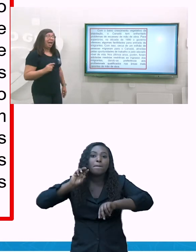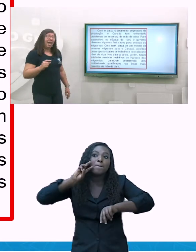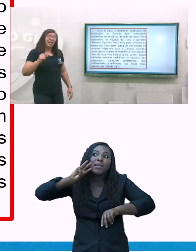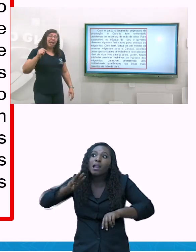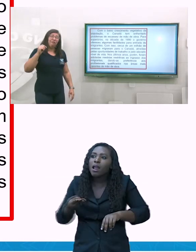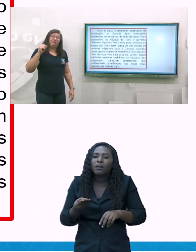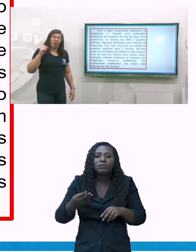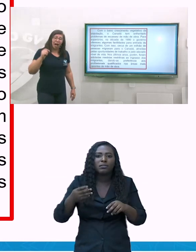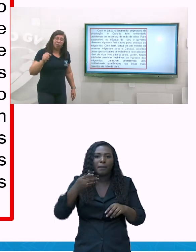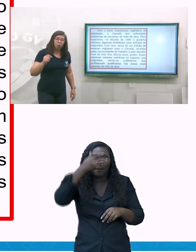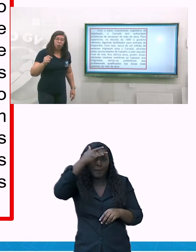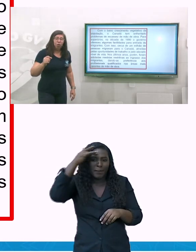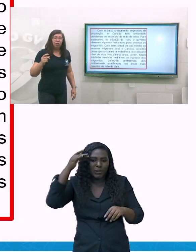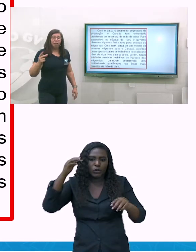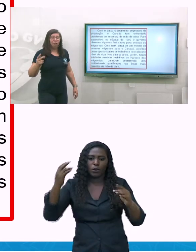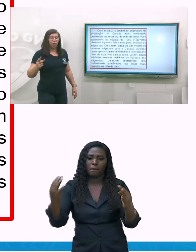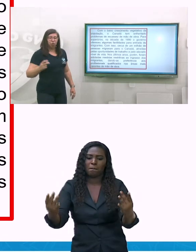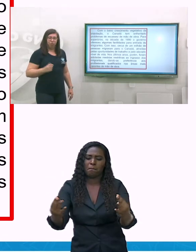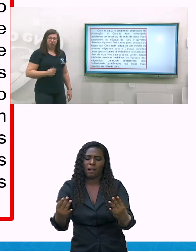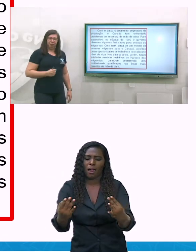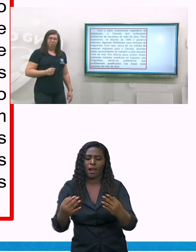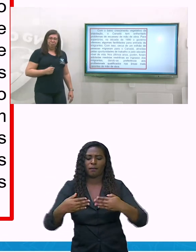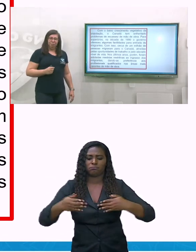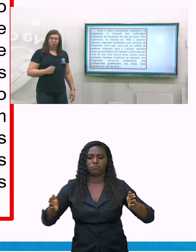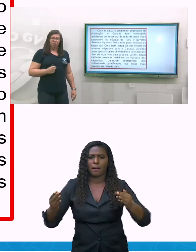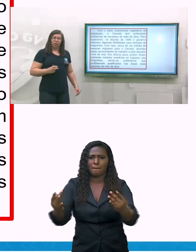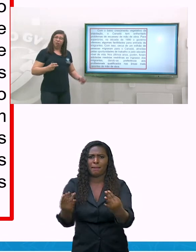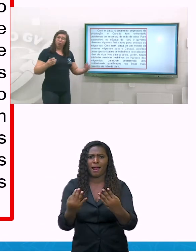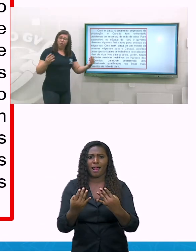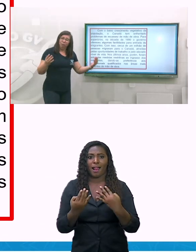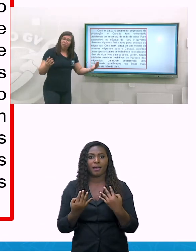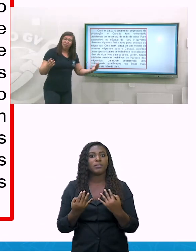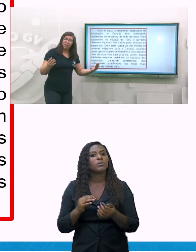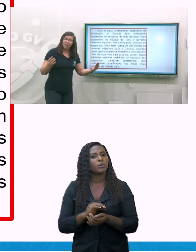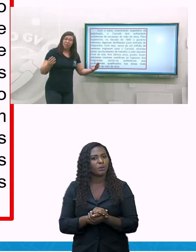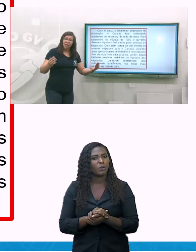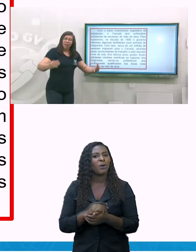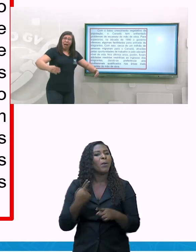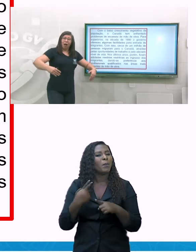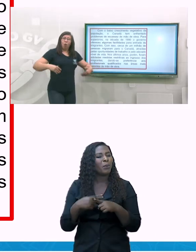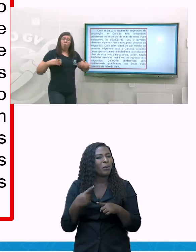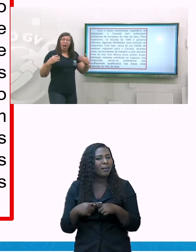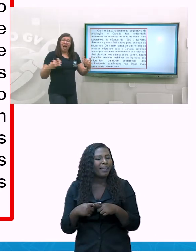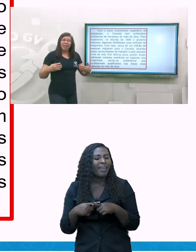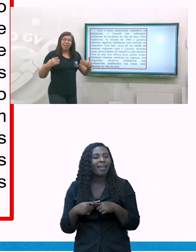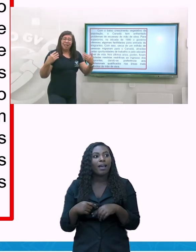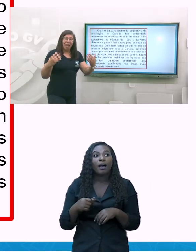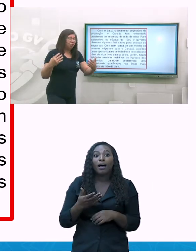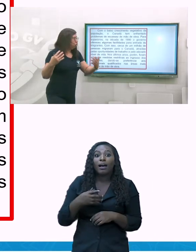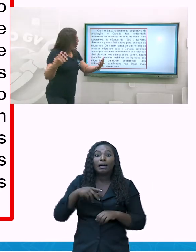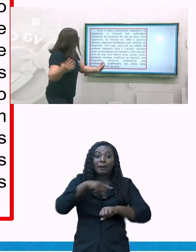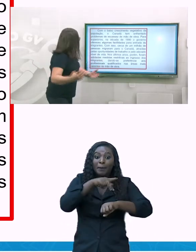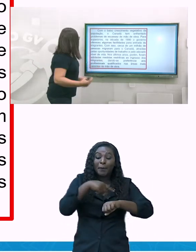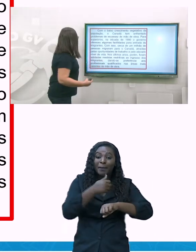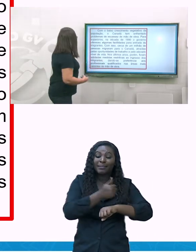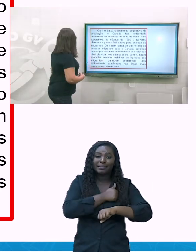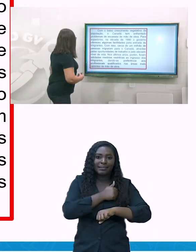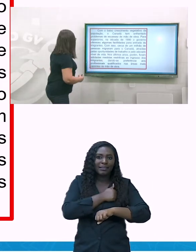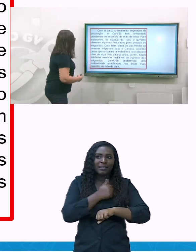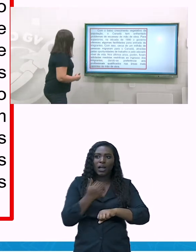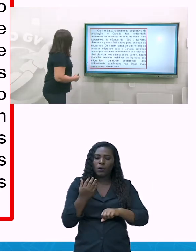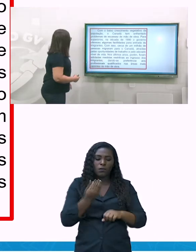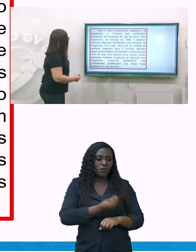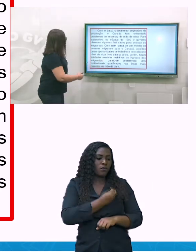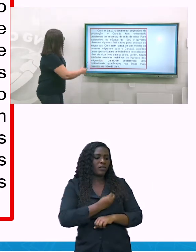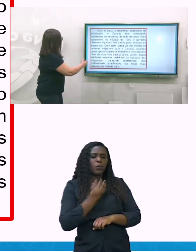pelo elevado nível de vida. Foi aquilo que eu falei para vocês. A qualidade de vida é muito